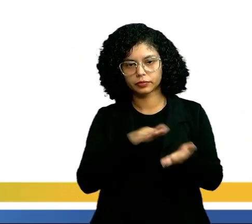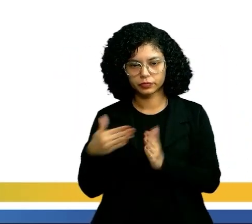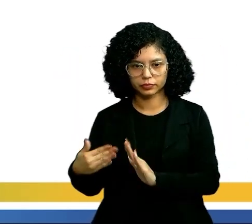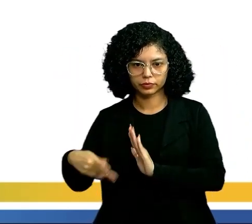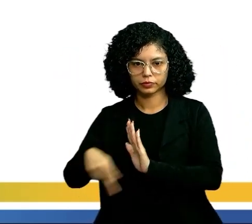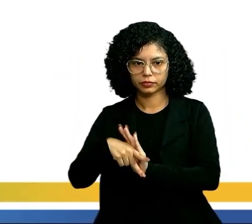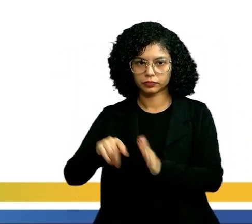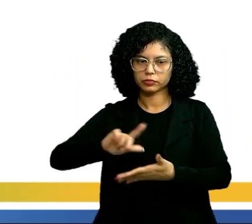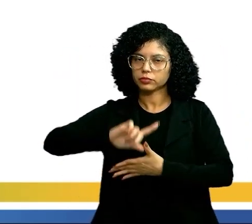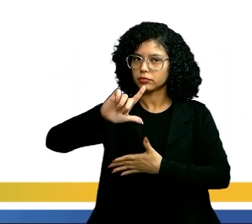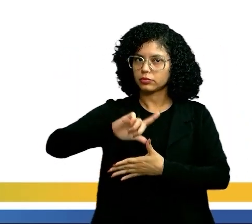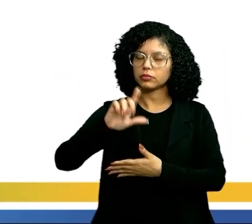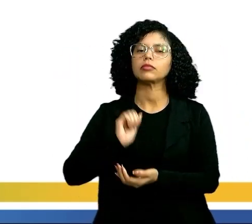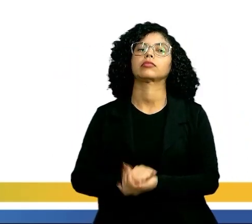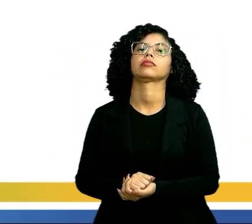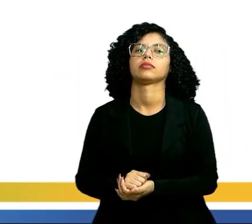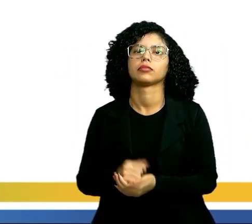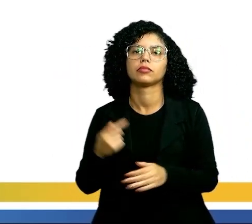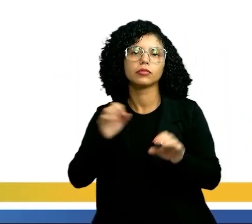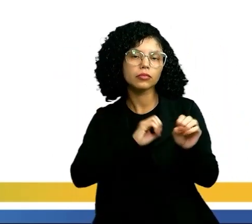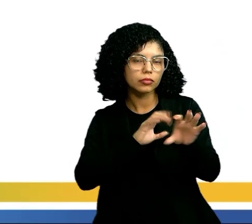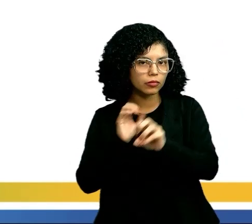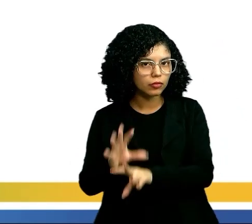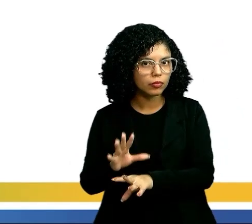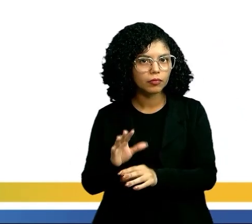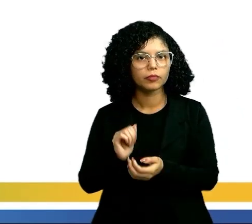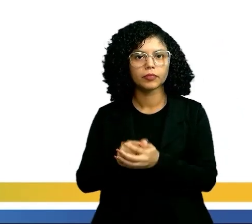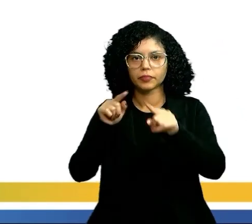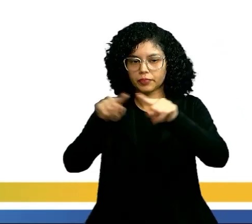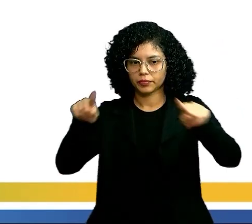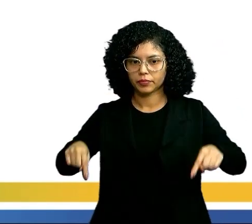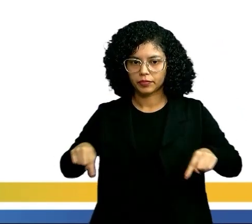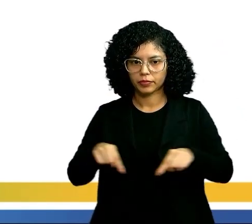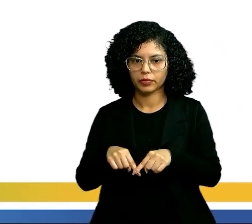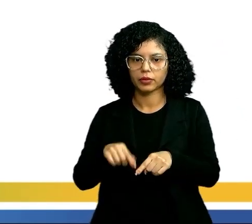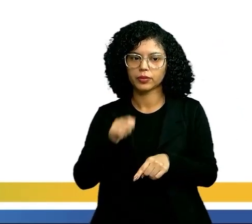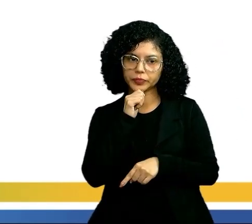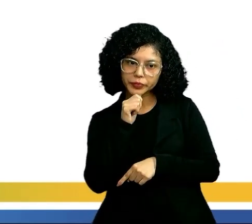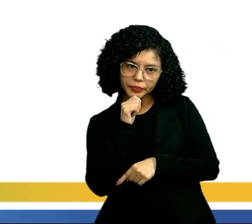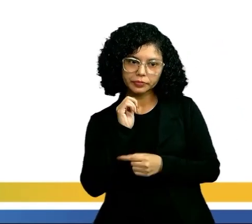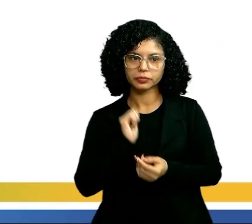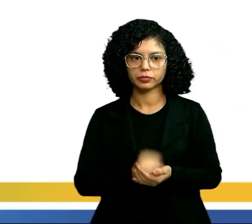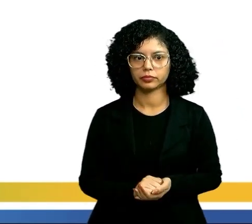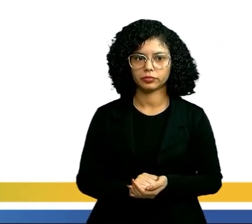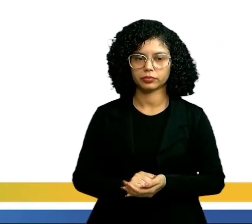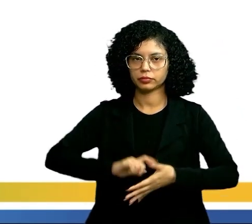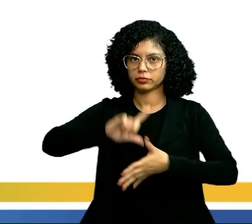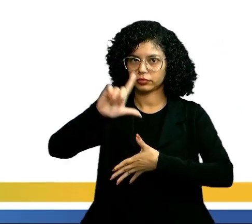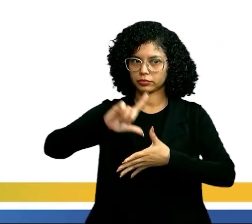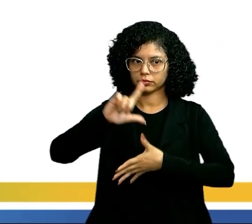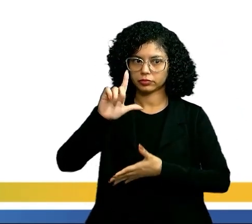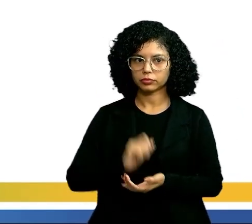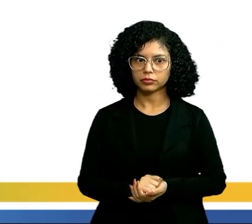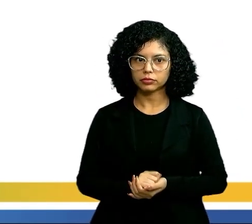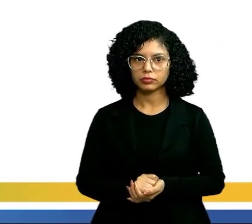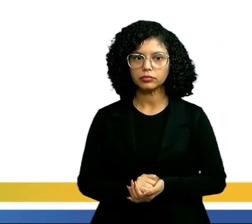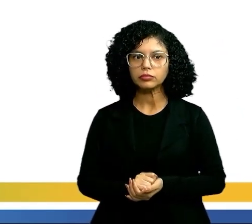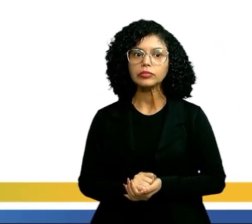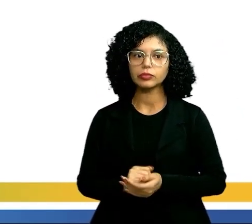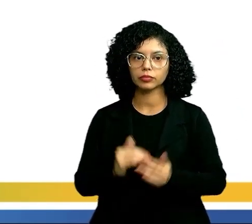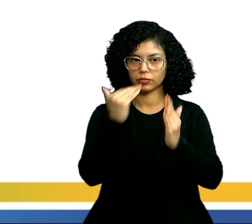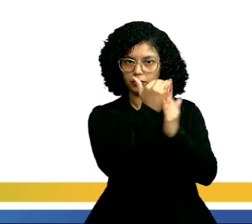da América Latina. Quando a gente está ensinando isso em sala de aula, a gente costuma dizer América Latina é do México